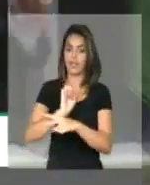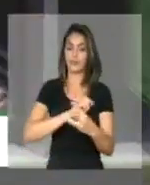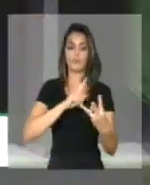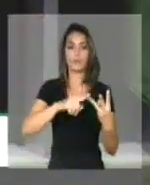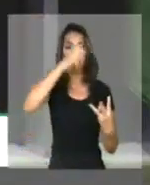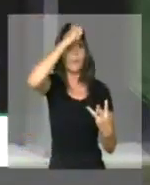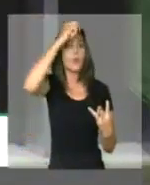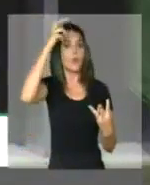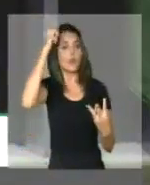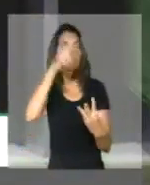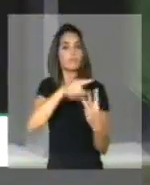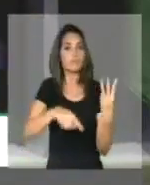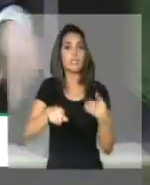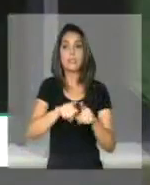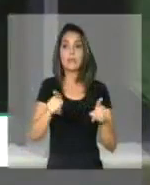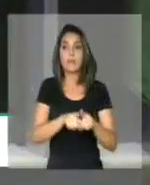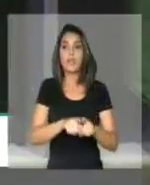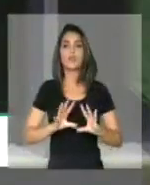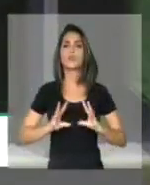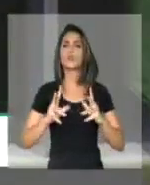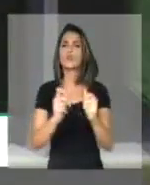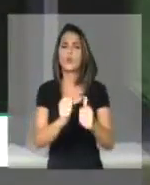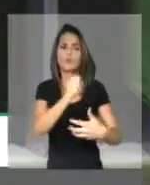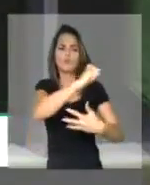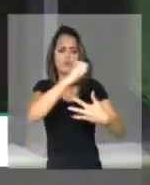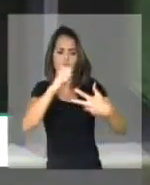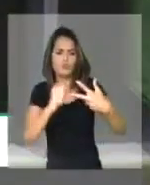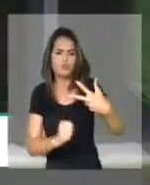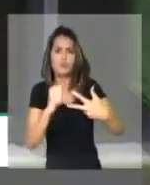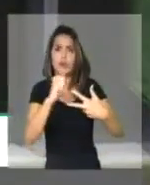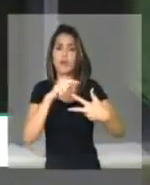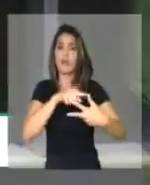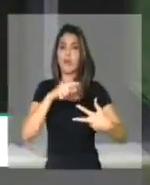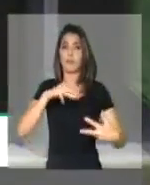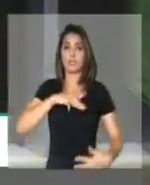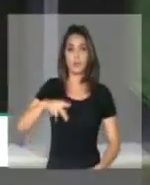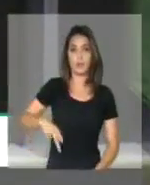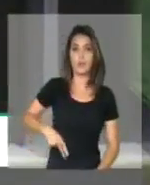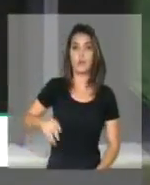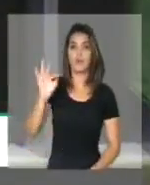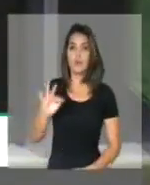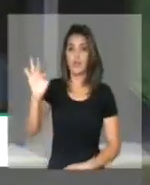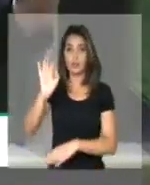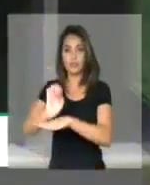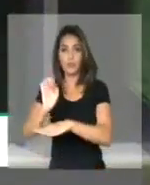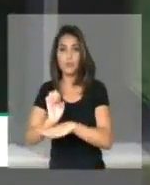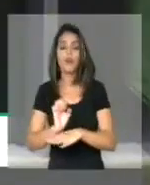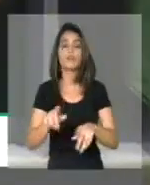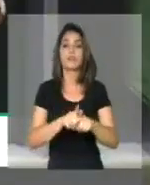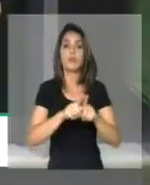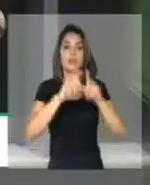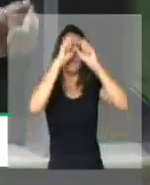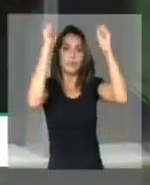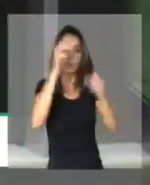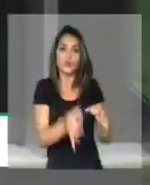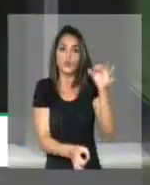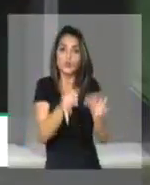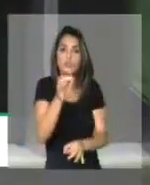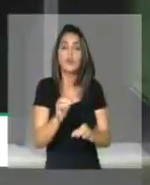falando, inclusive, de Tribunal de Contas da União, de Ministério Público Federal, Estadual, Tribunal de Justiça. Para